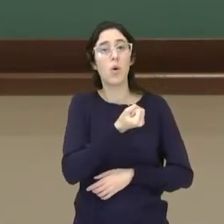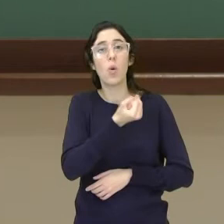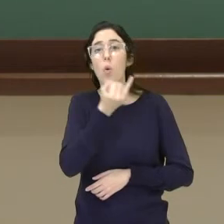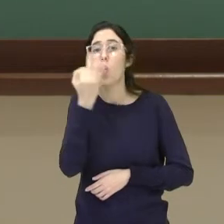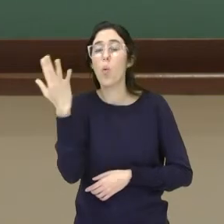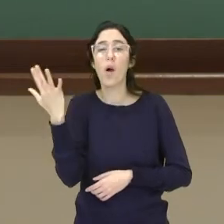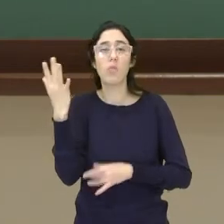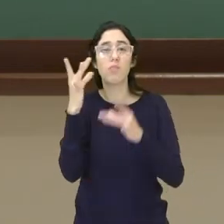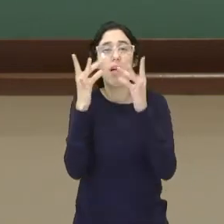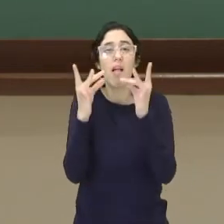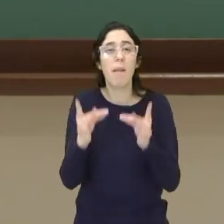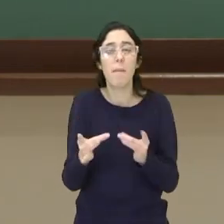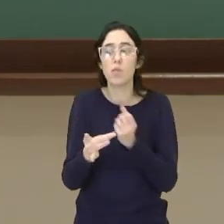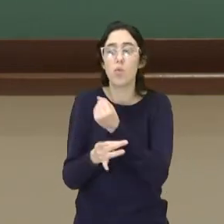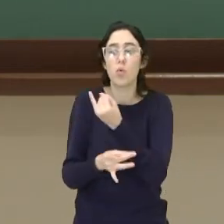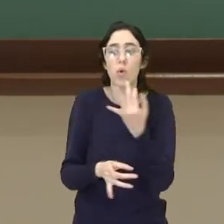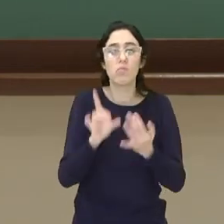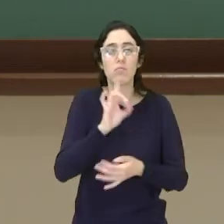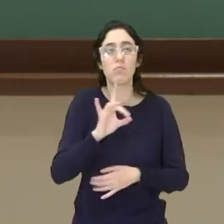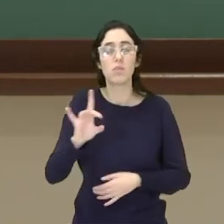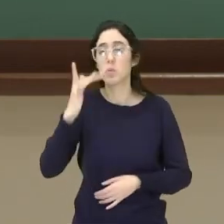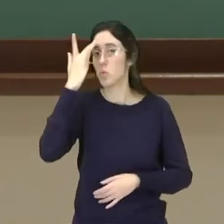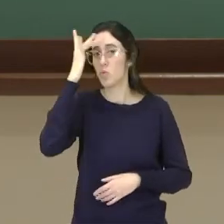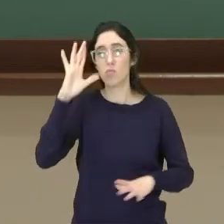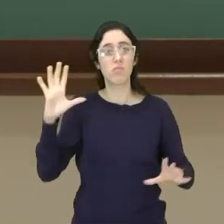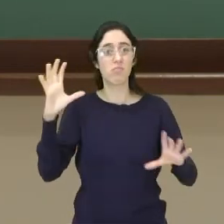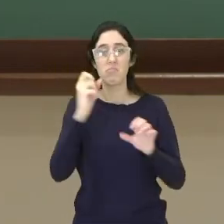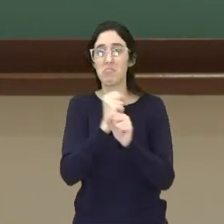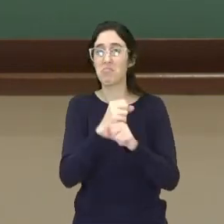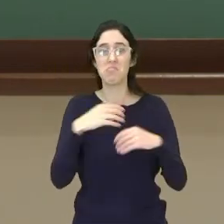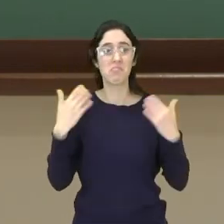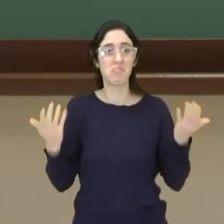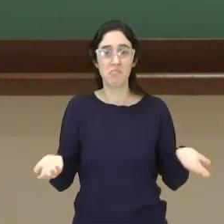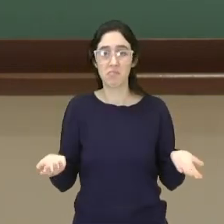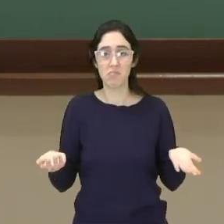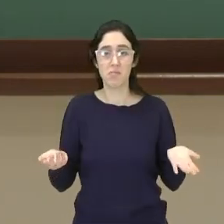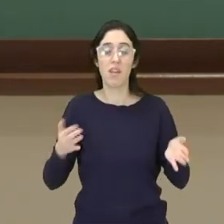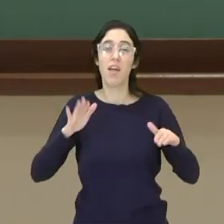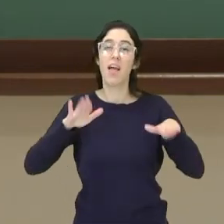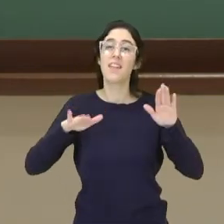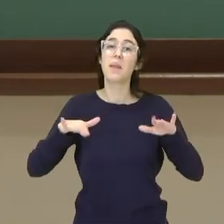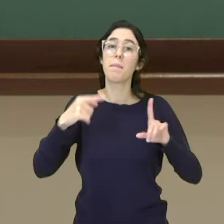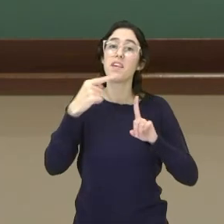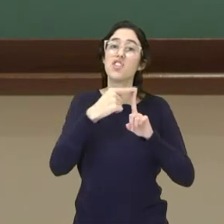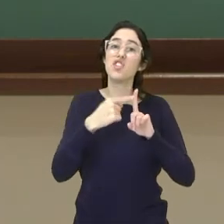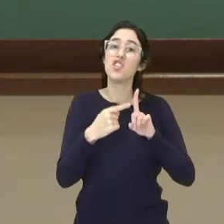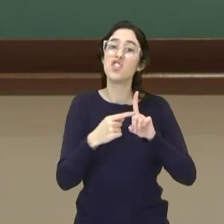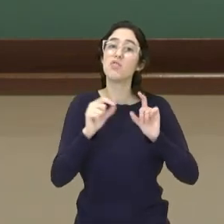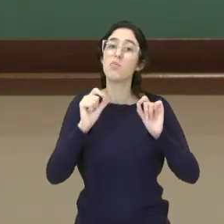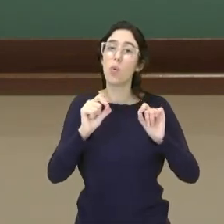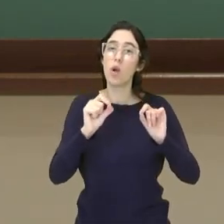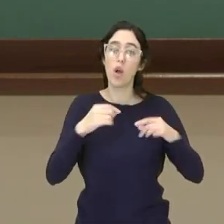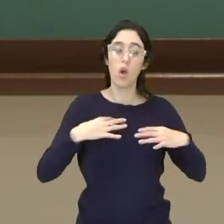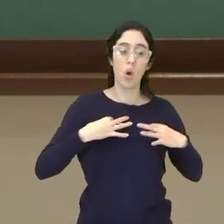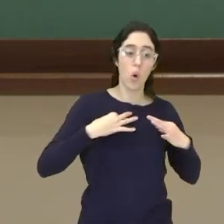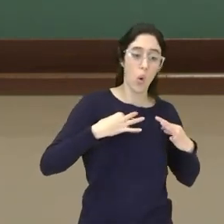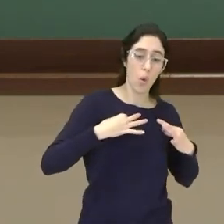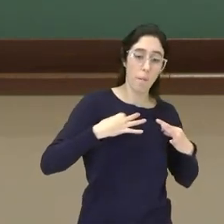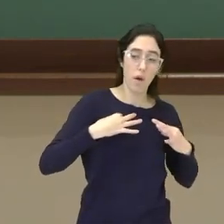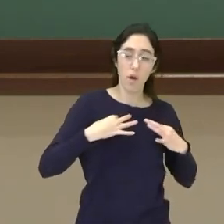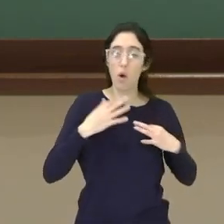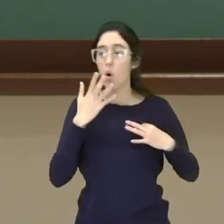espaço amostral, porque a quantidade de elementos do espaço amostral depende das combinações que eu faço entre as roupas e